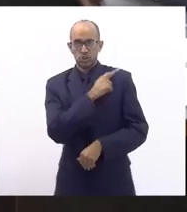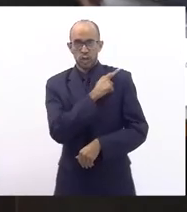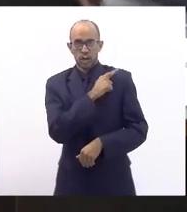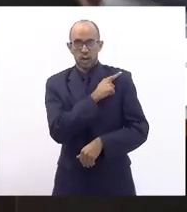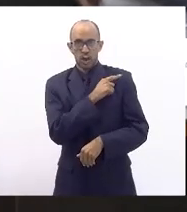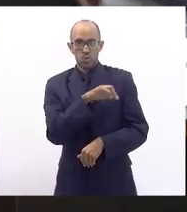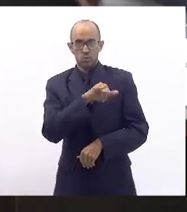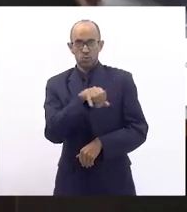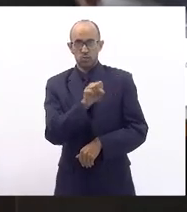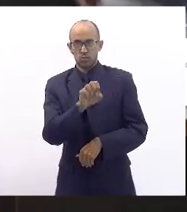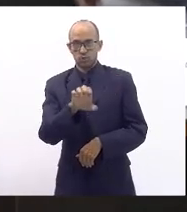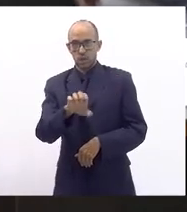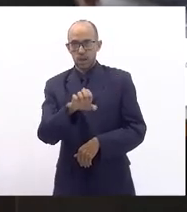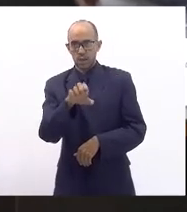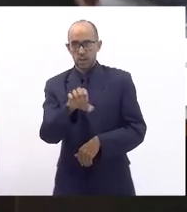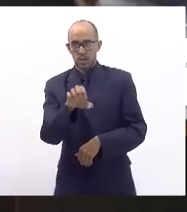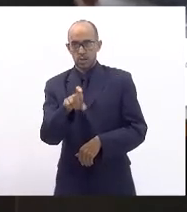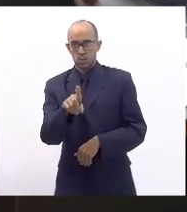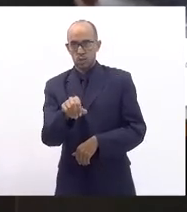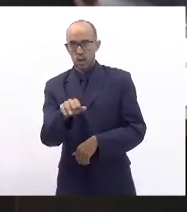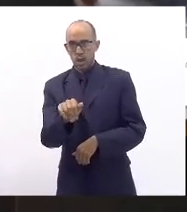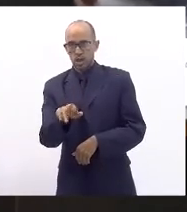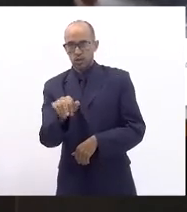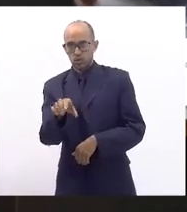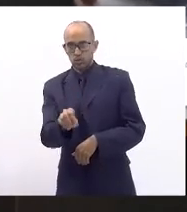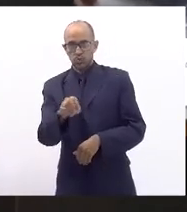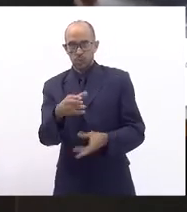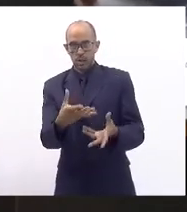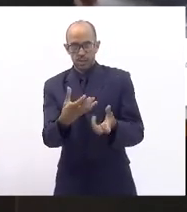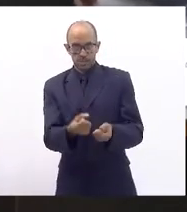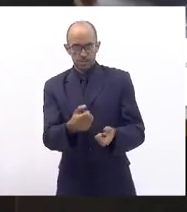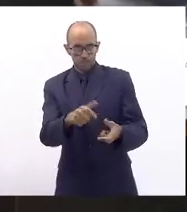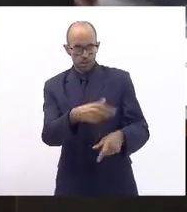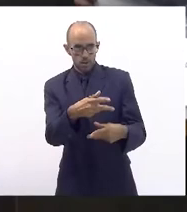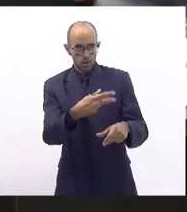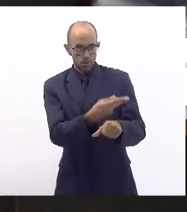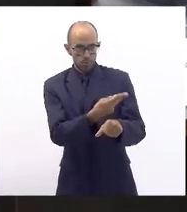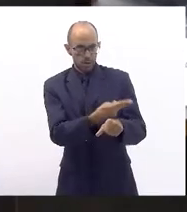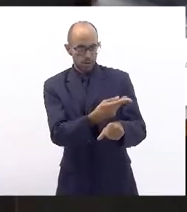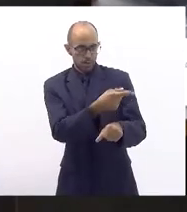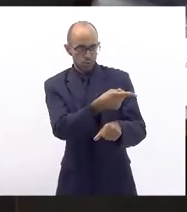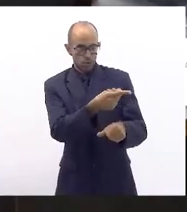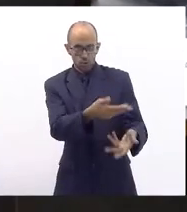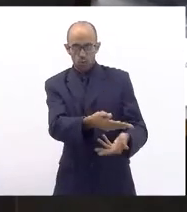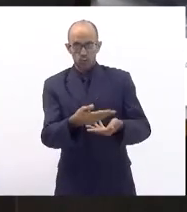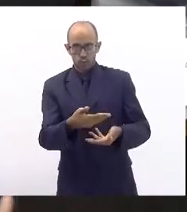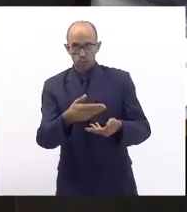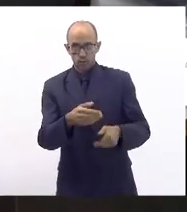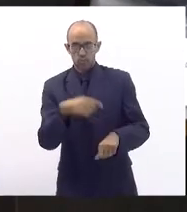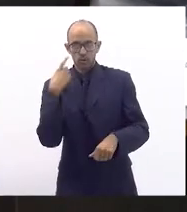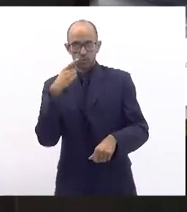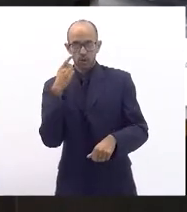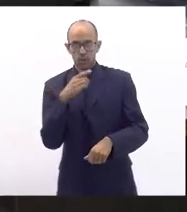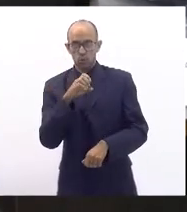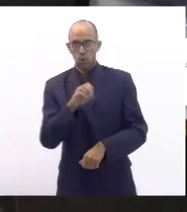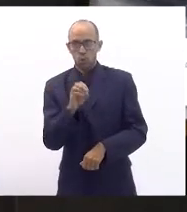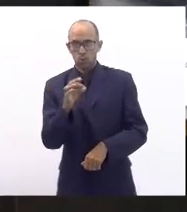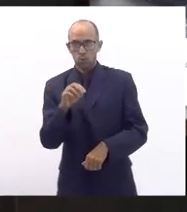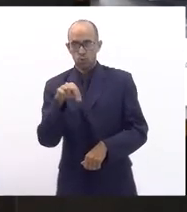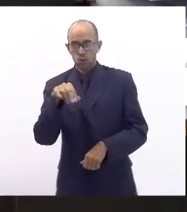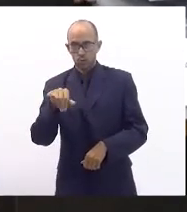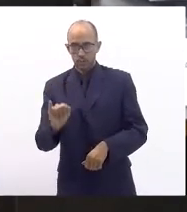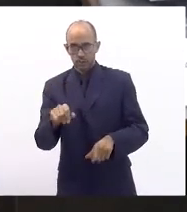Eduardo Pereira para receber a comenda convido aqui o deputado Otoni e o Deputado